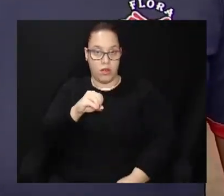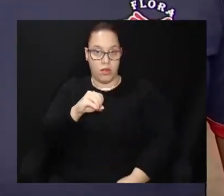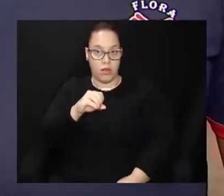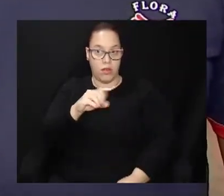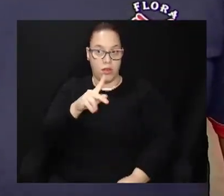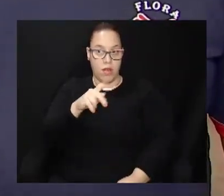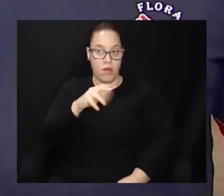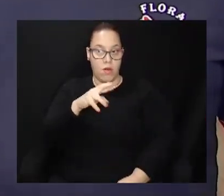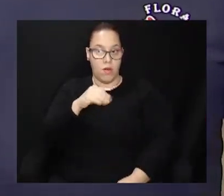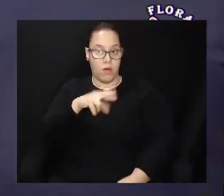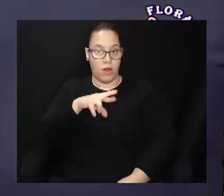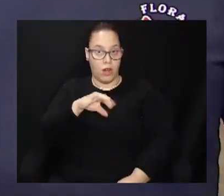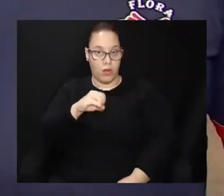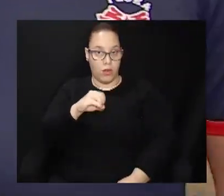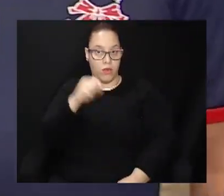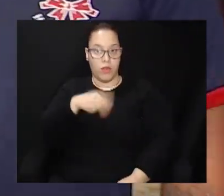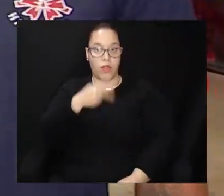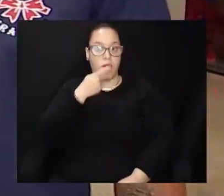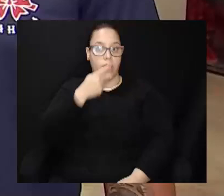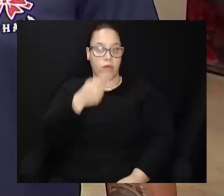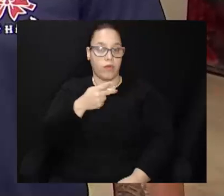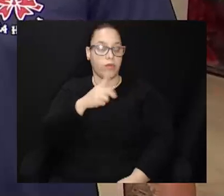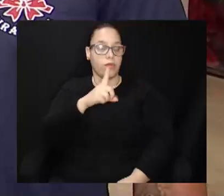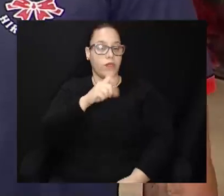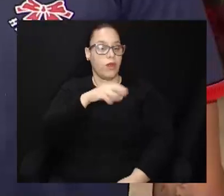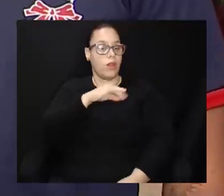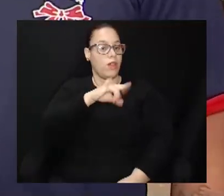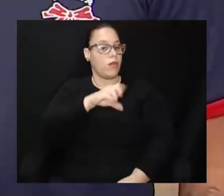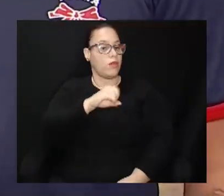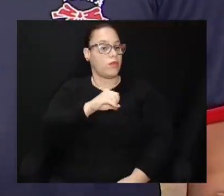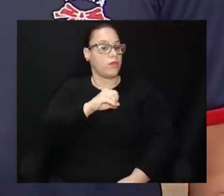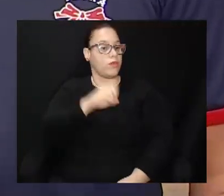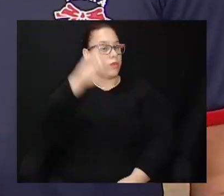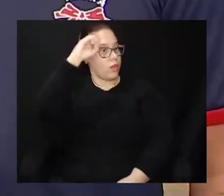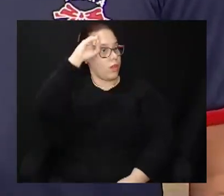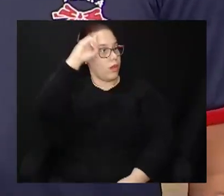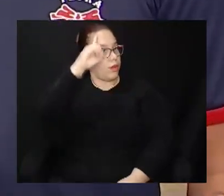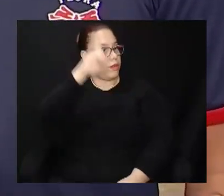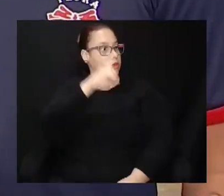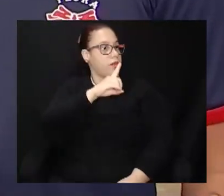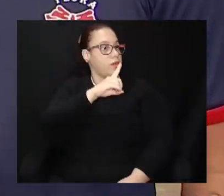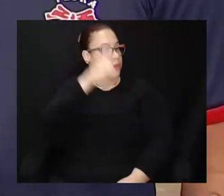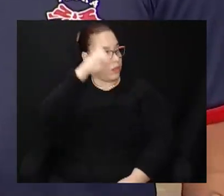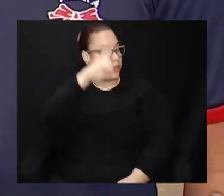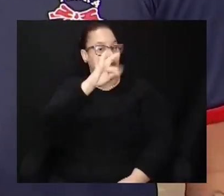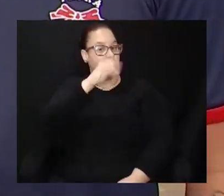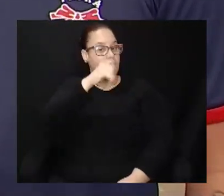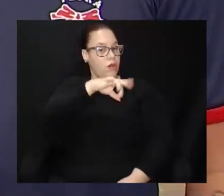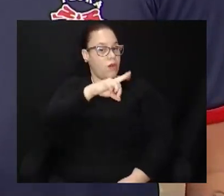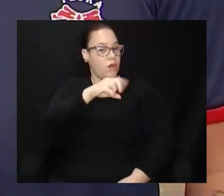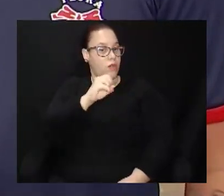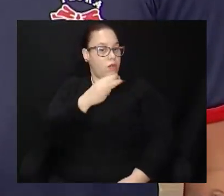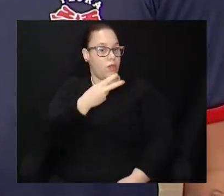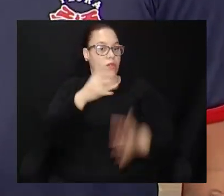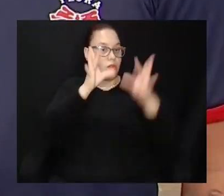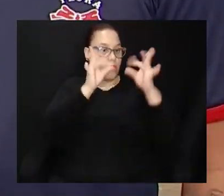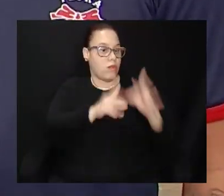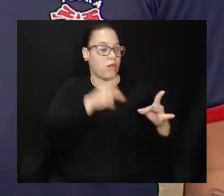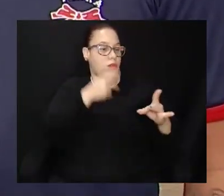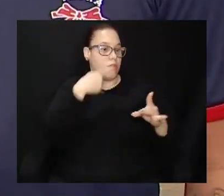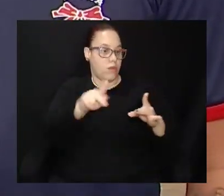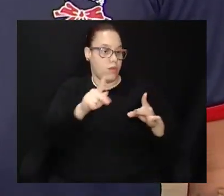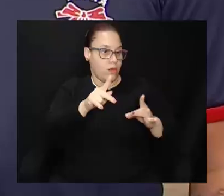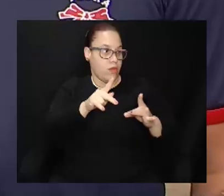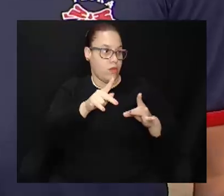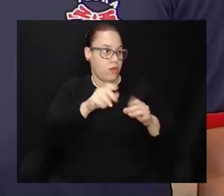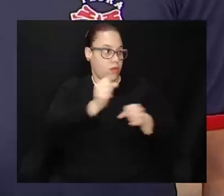no Mercado de Flores. Danilo, essa data de dia de finados é a segunda data mais especial para vocês no ano, só